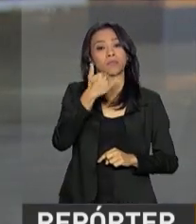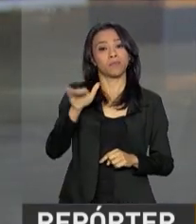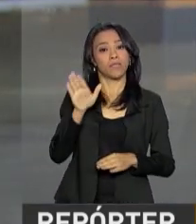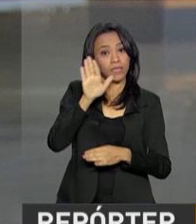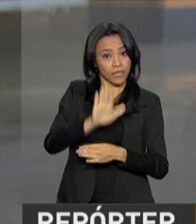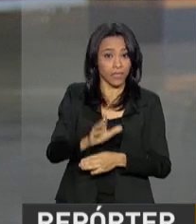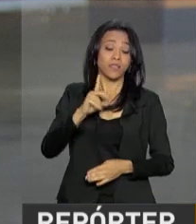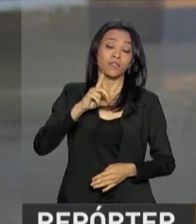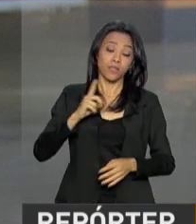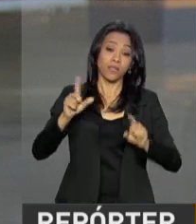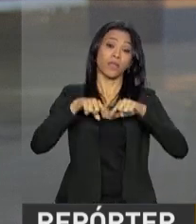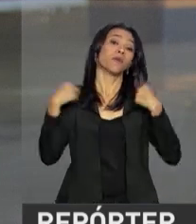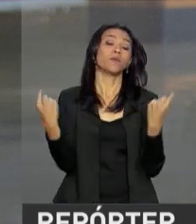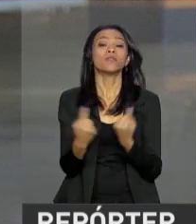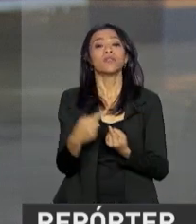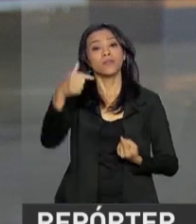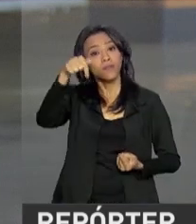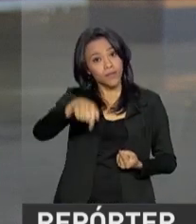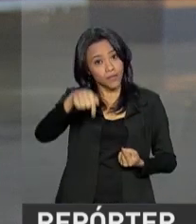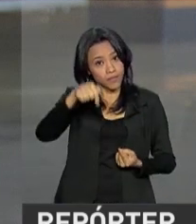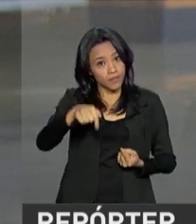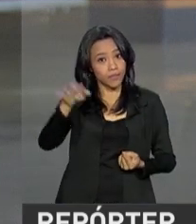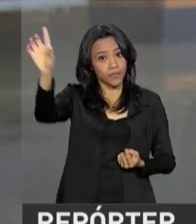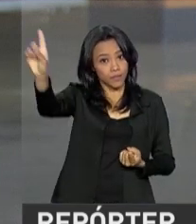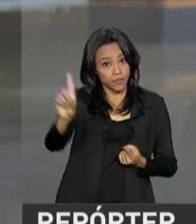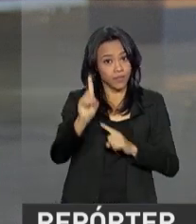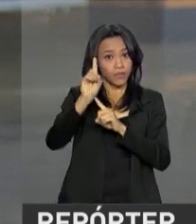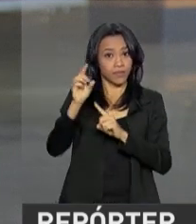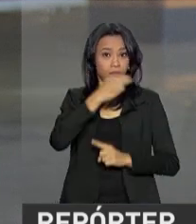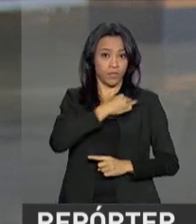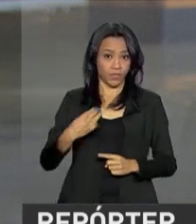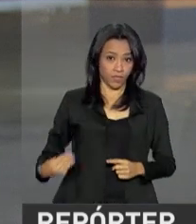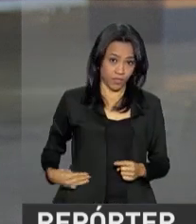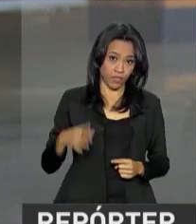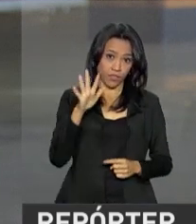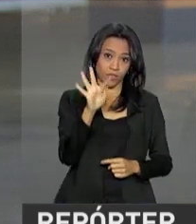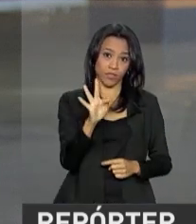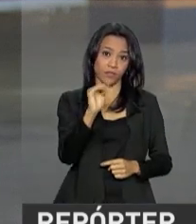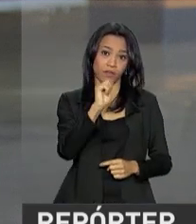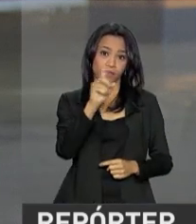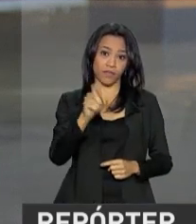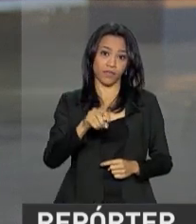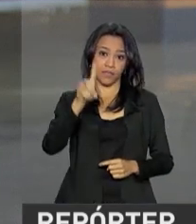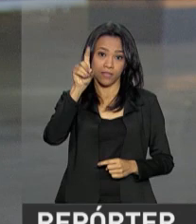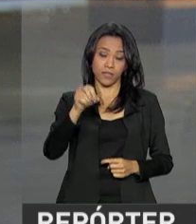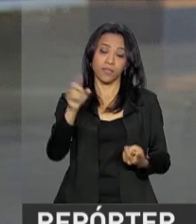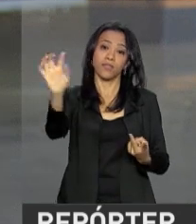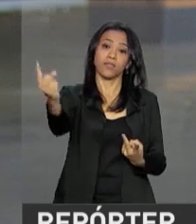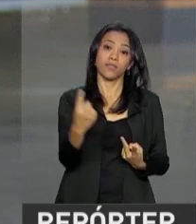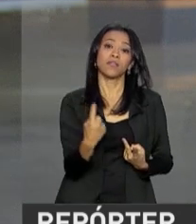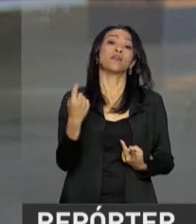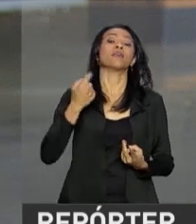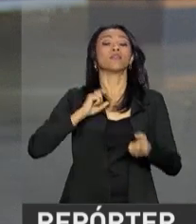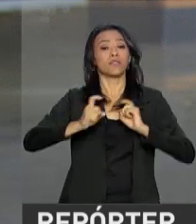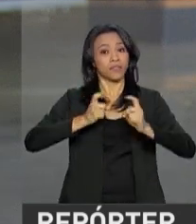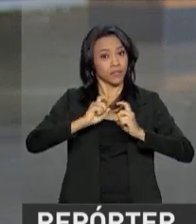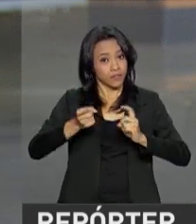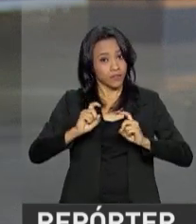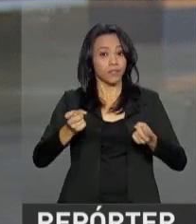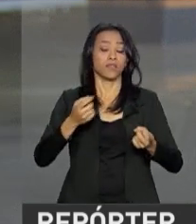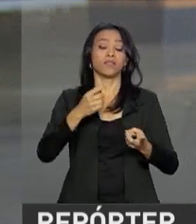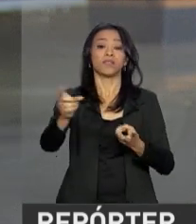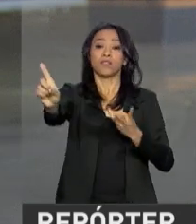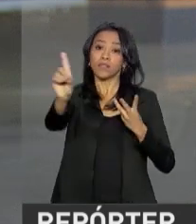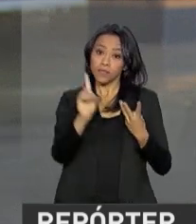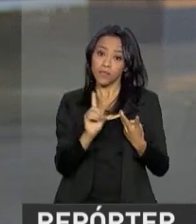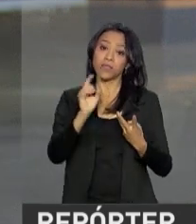temer em reunião aqui no palácio do planalto com os ministros da fazenda eduardo guardiã do planejamento esteves colnago e com o presidente do bnds